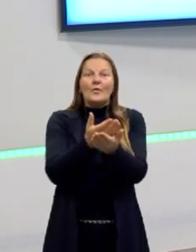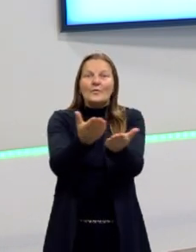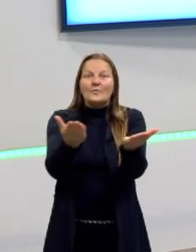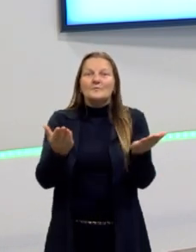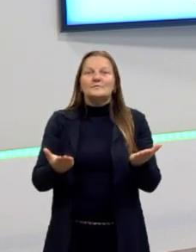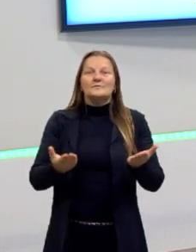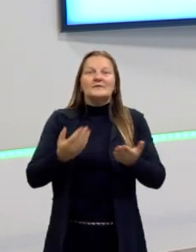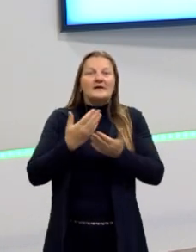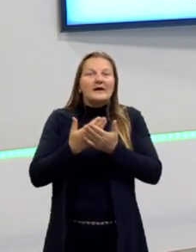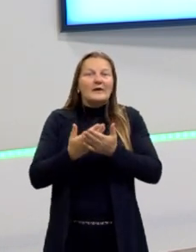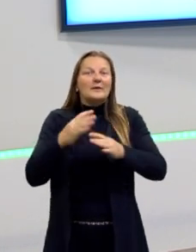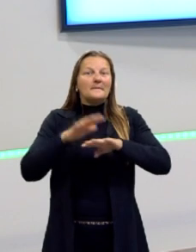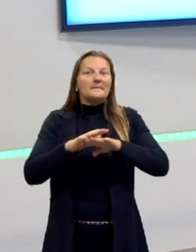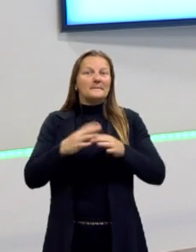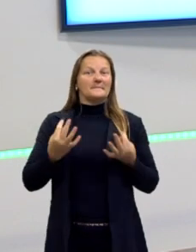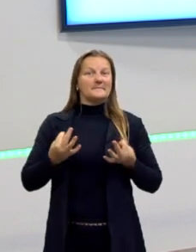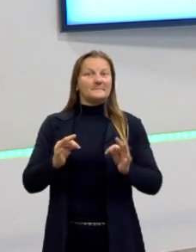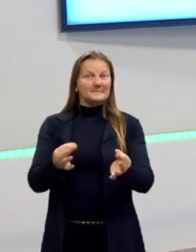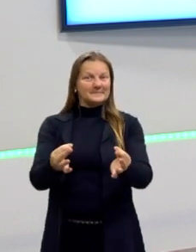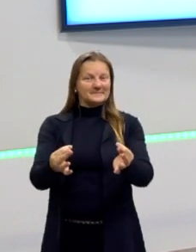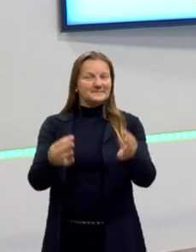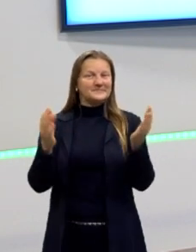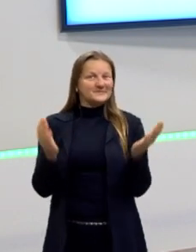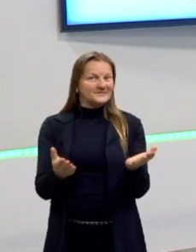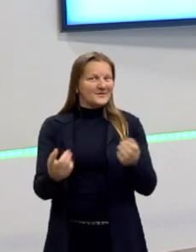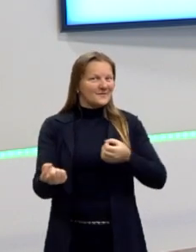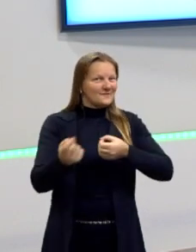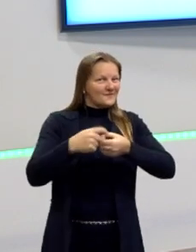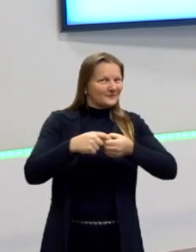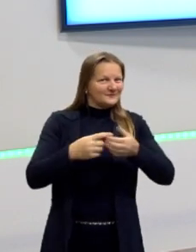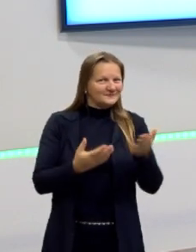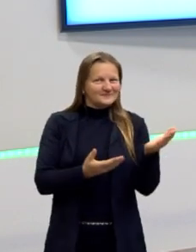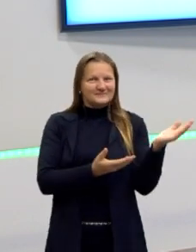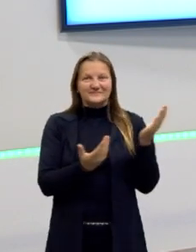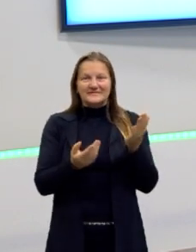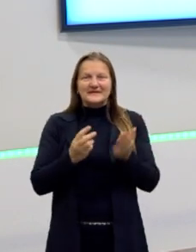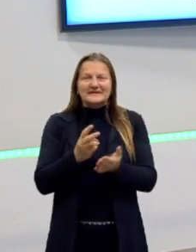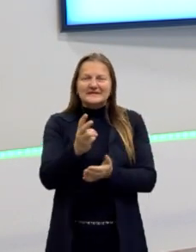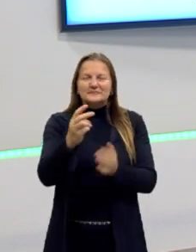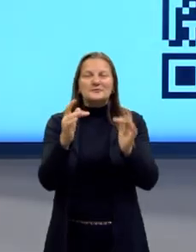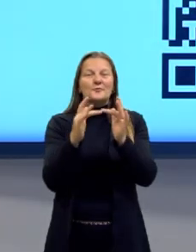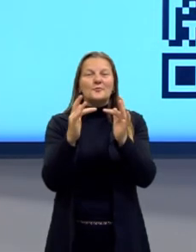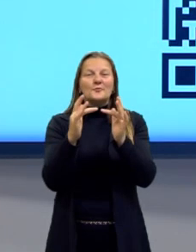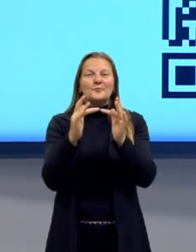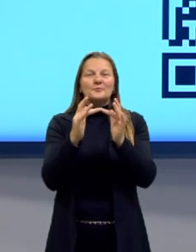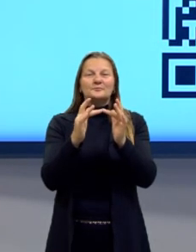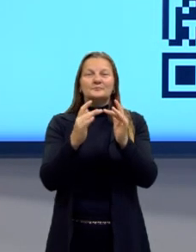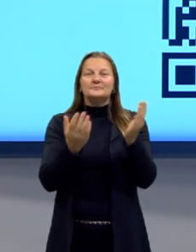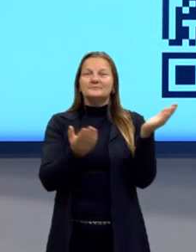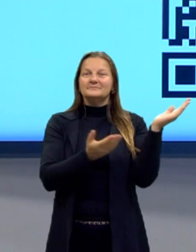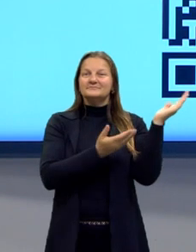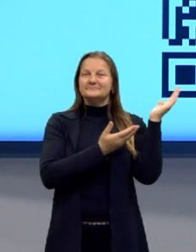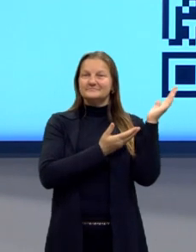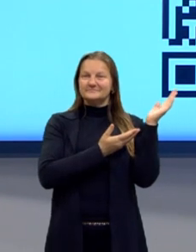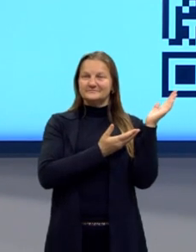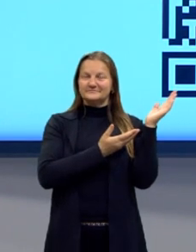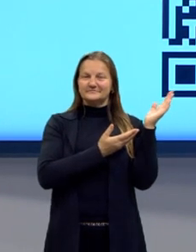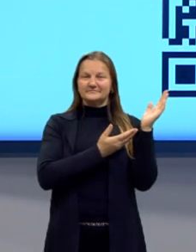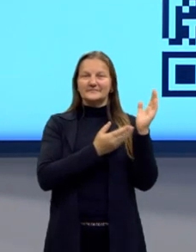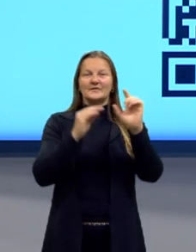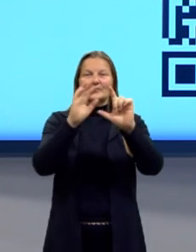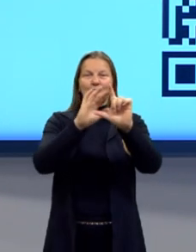vocês mais uma aula de matemática e suas Tecnologias como sempre deixo aqui para vocês inicialmente o